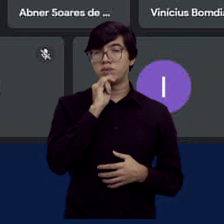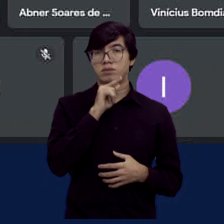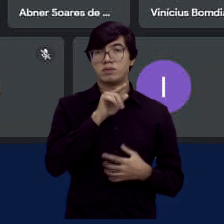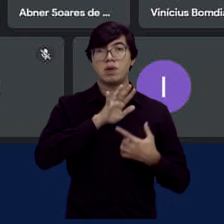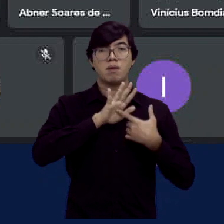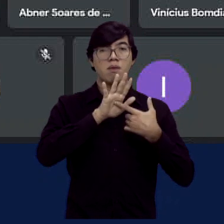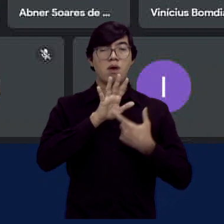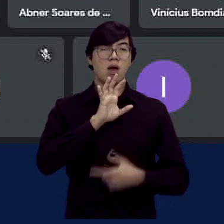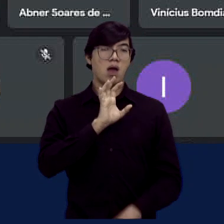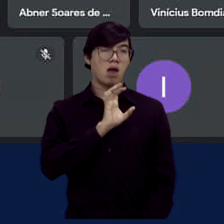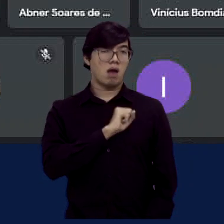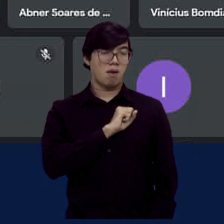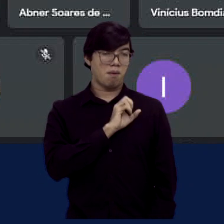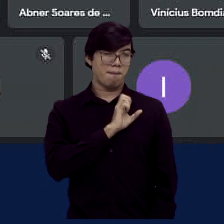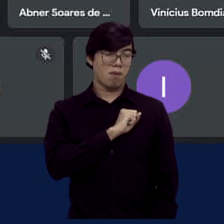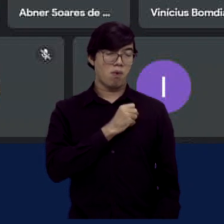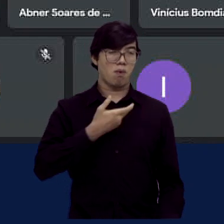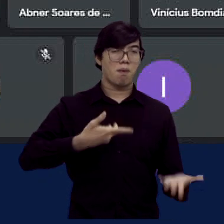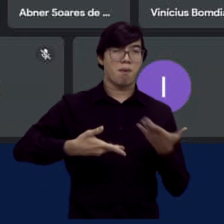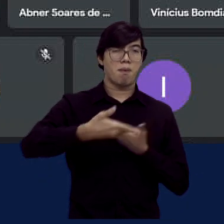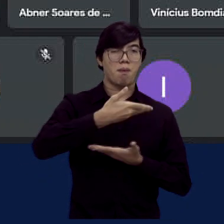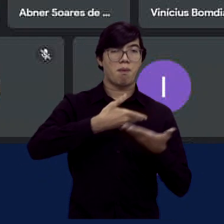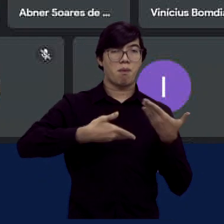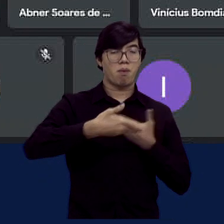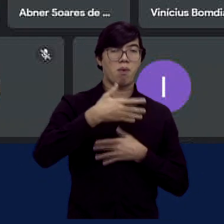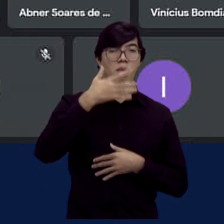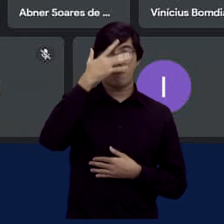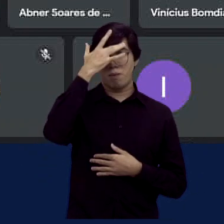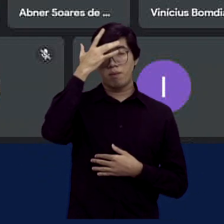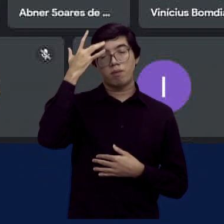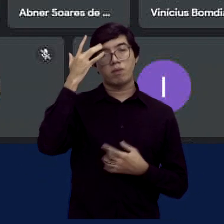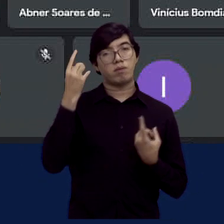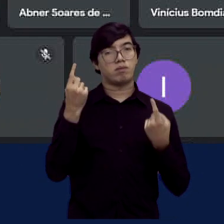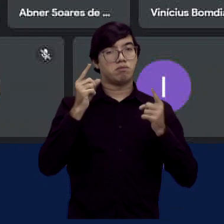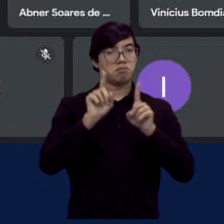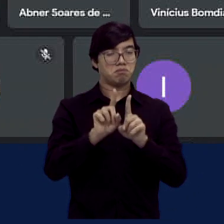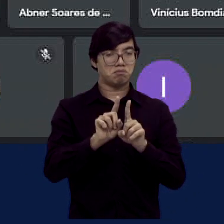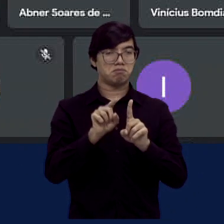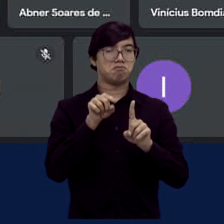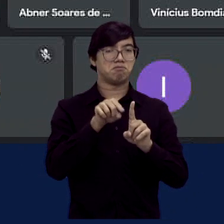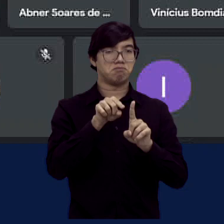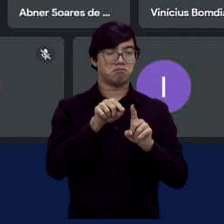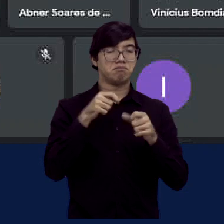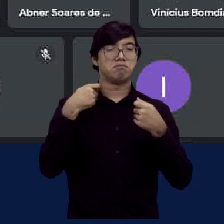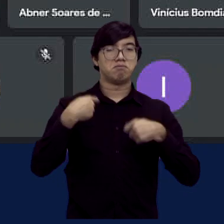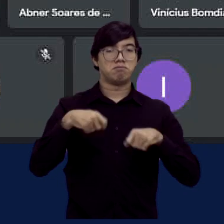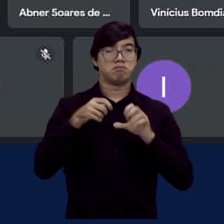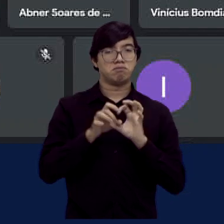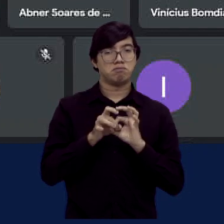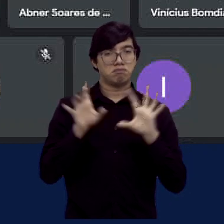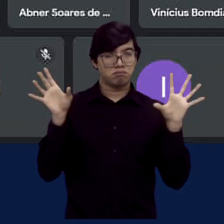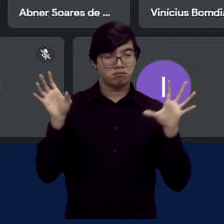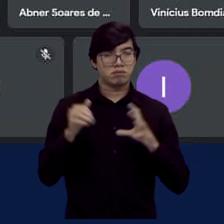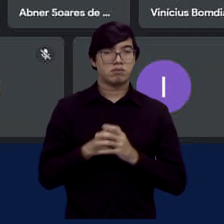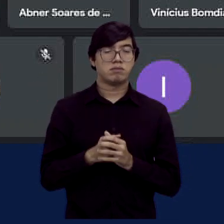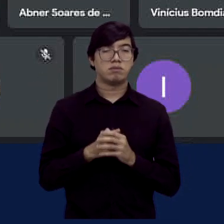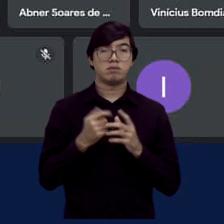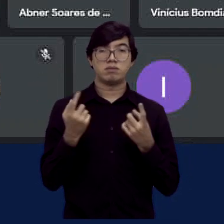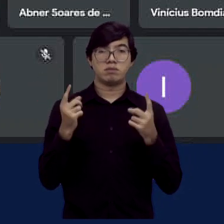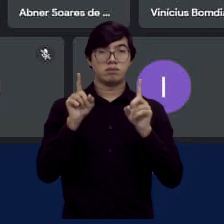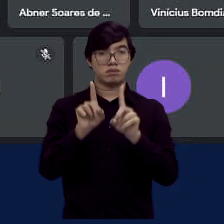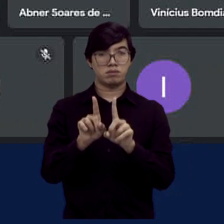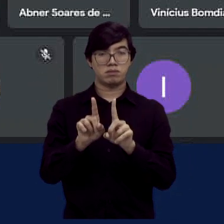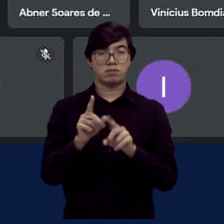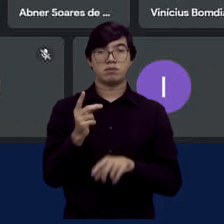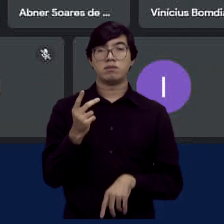pessoas e que esse amor seja liberto. Quando você coloca duas pessoas, dois gays, muitas vezes o que você